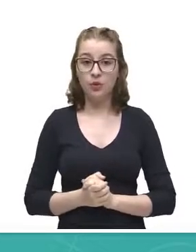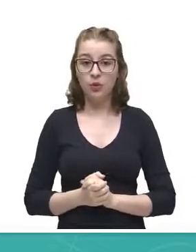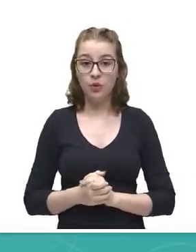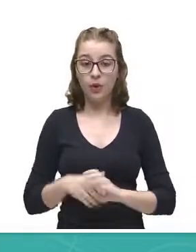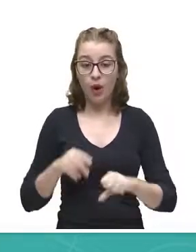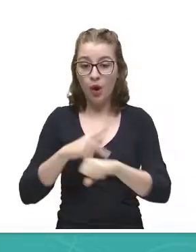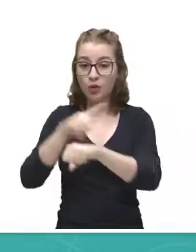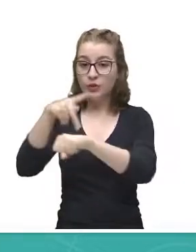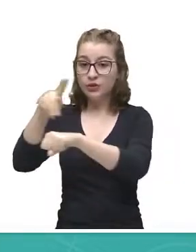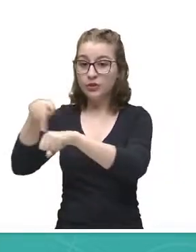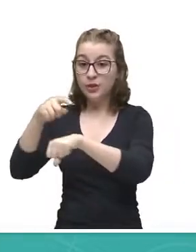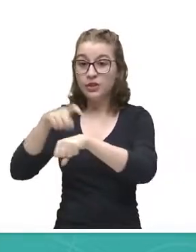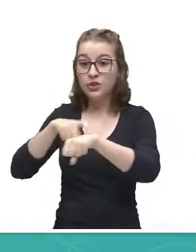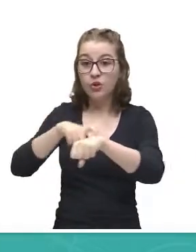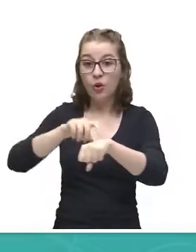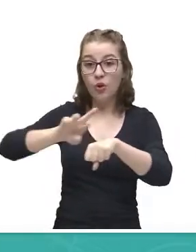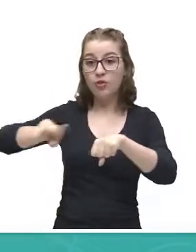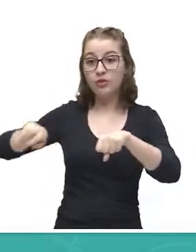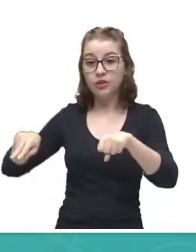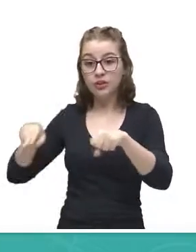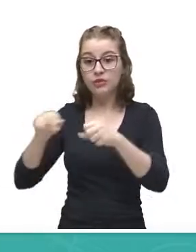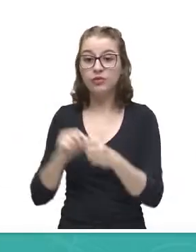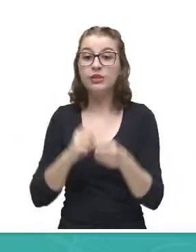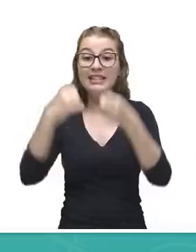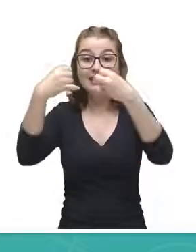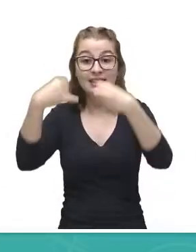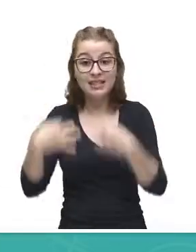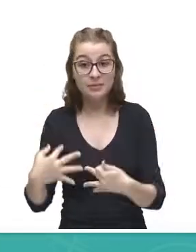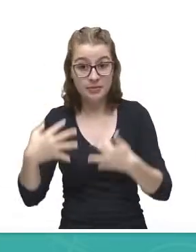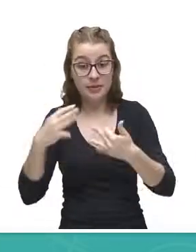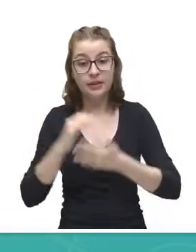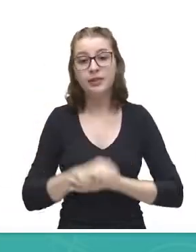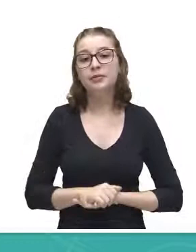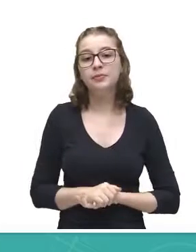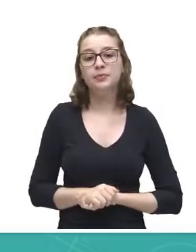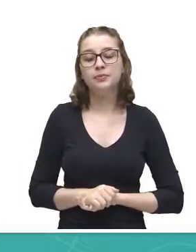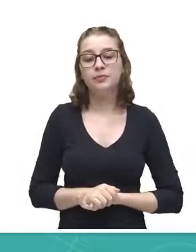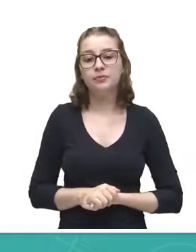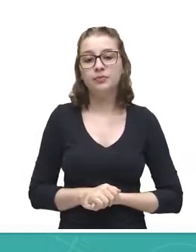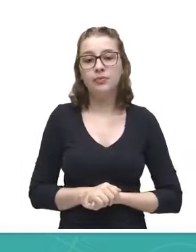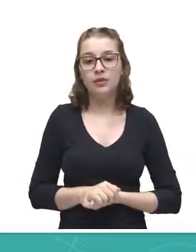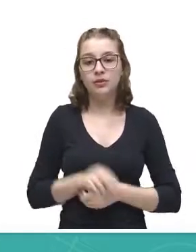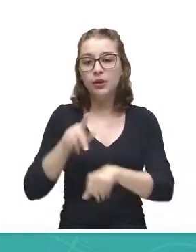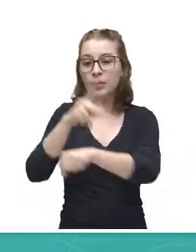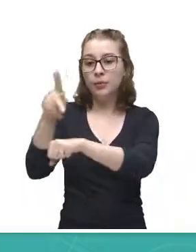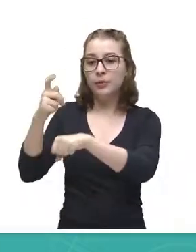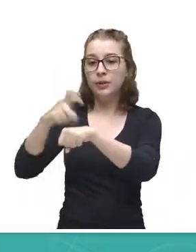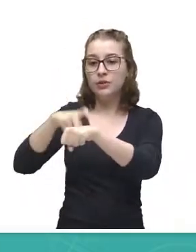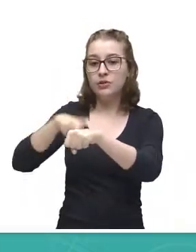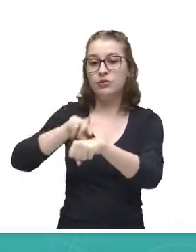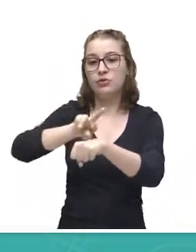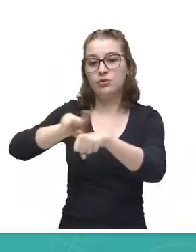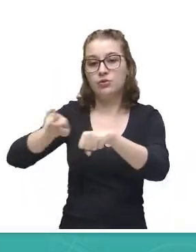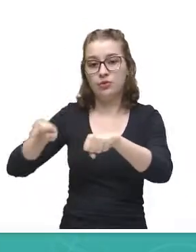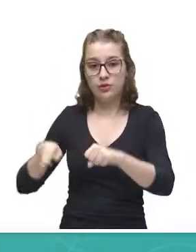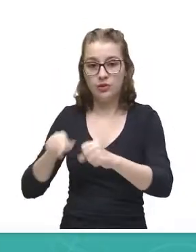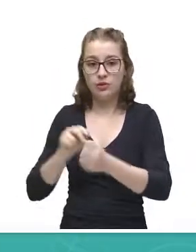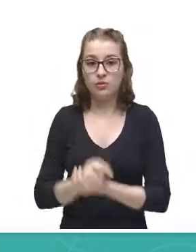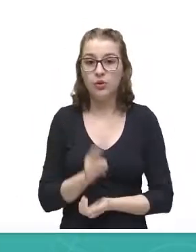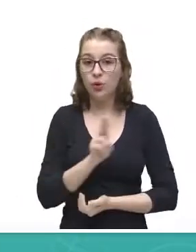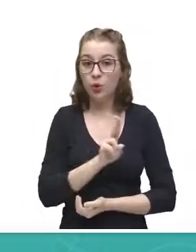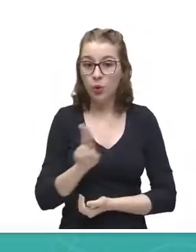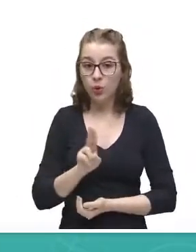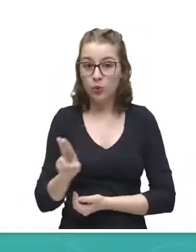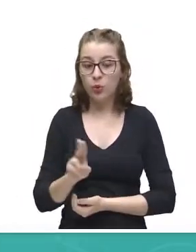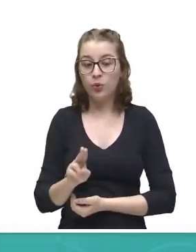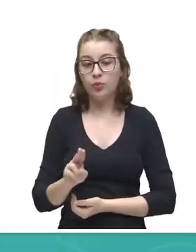horários. Eu pedi para vocês explicarem o que são os fusos horários. Então, gente, os fusos horários, eles também são chamados aí